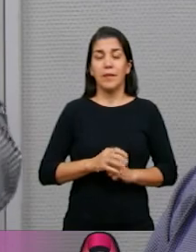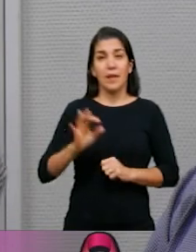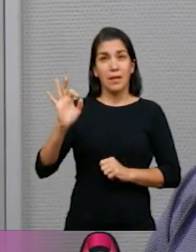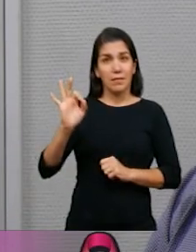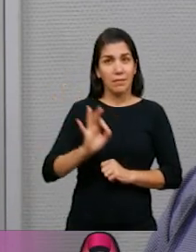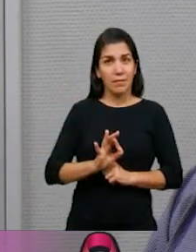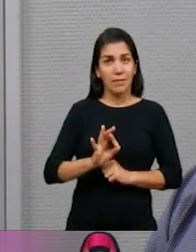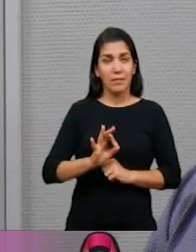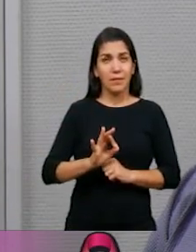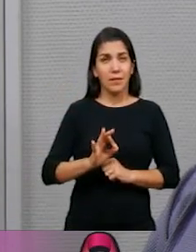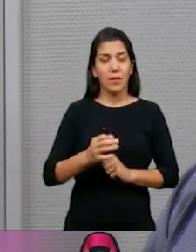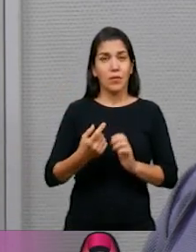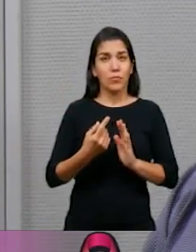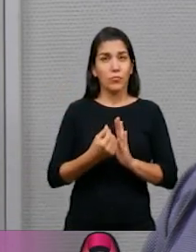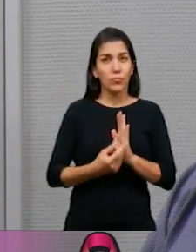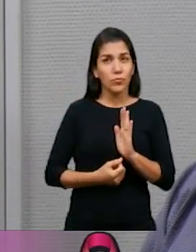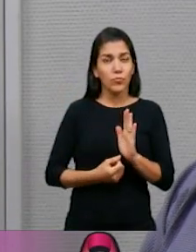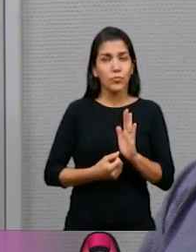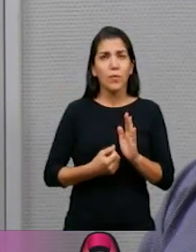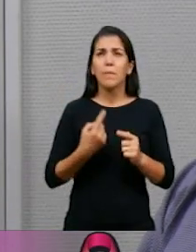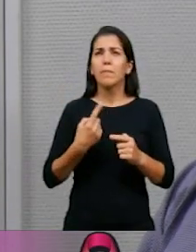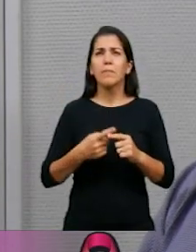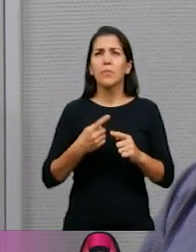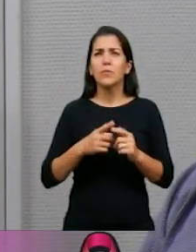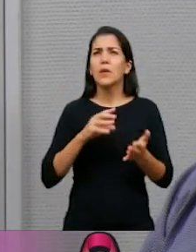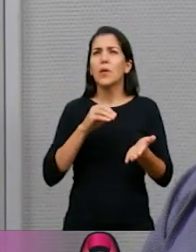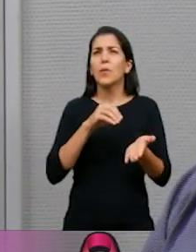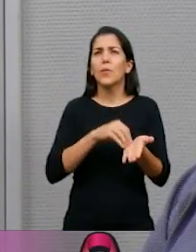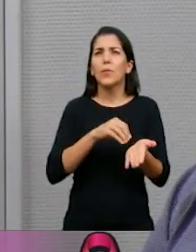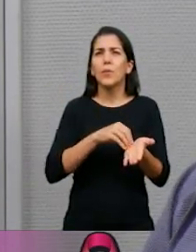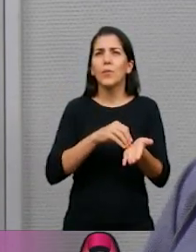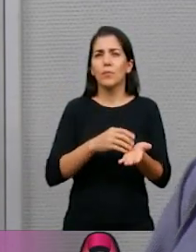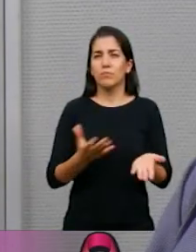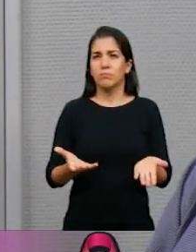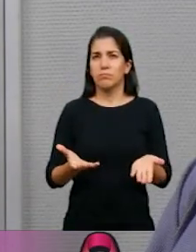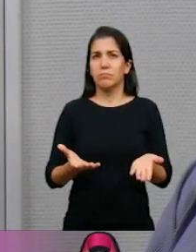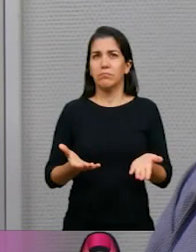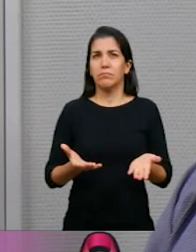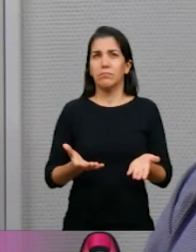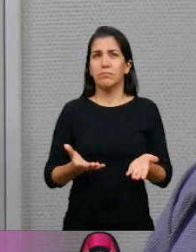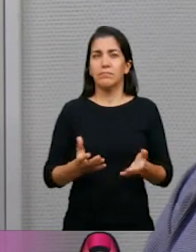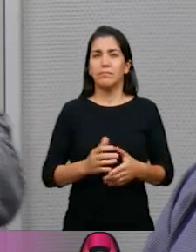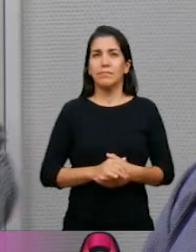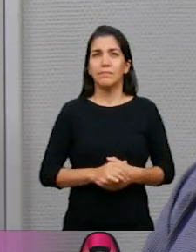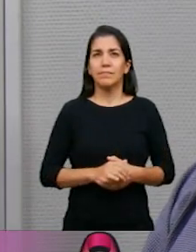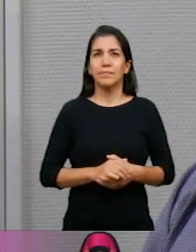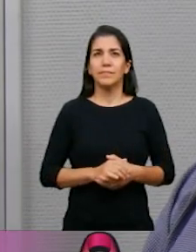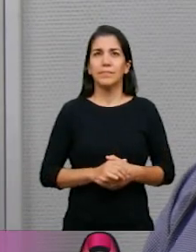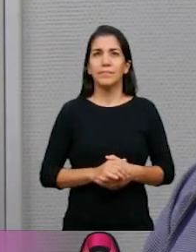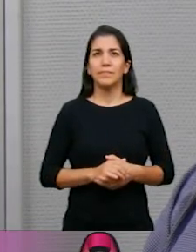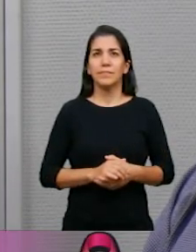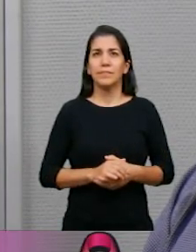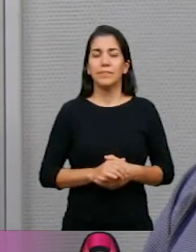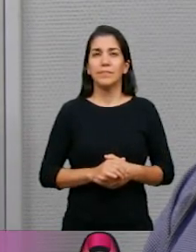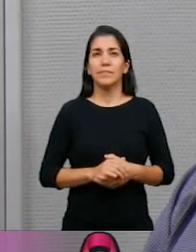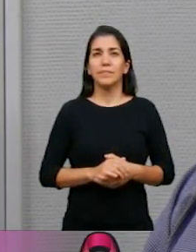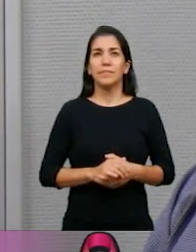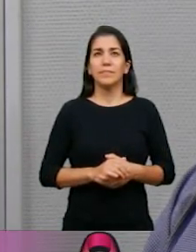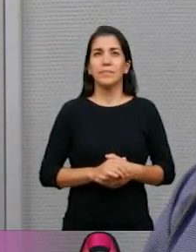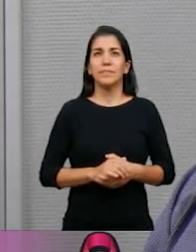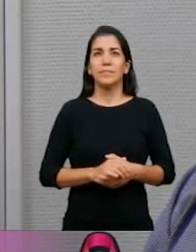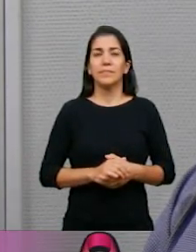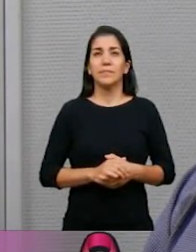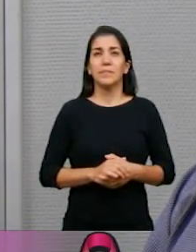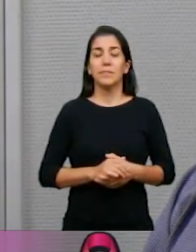se for discutir se a qualidade da administração ou não, não é questão de suspeita de corrupção nem nada. Nada disso, é questão de competência mesmo.